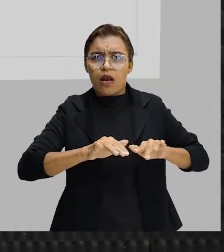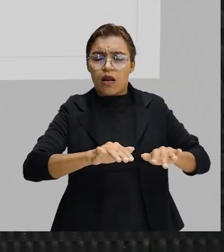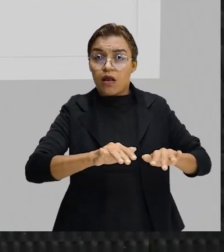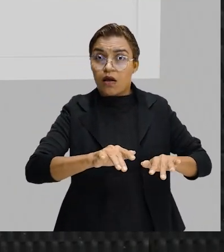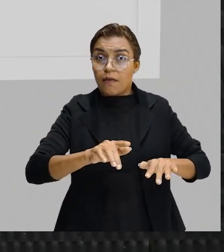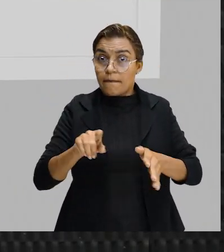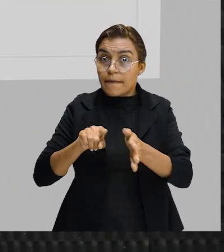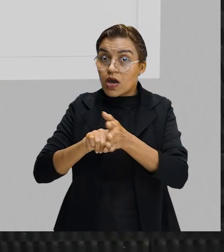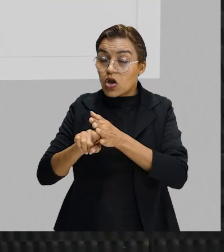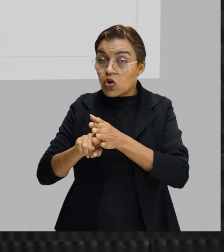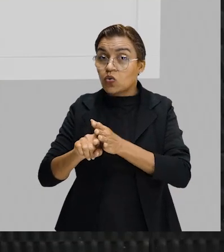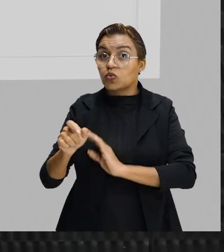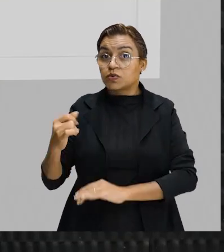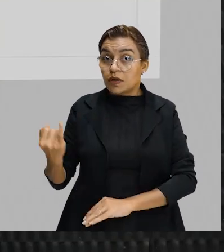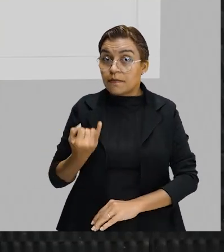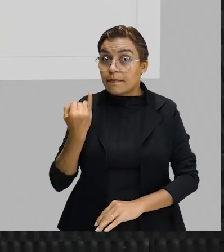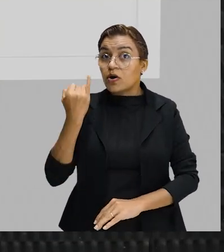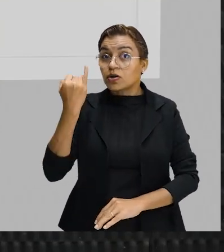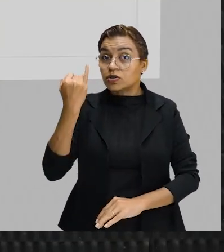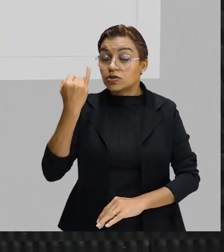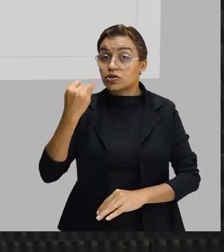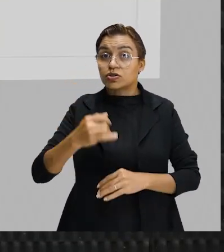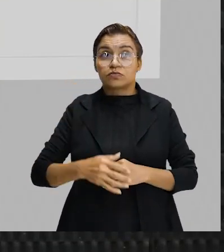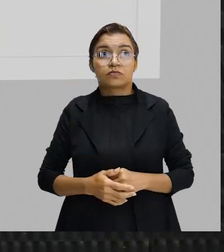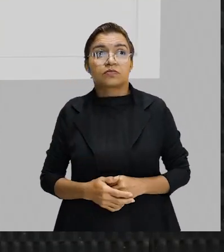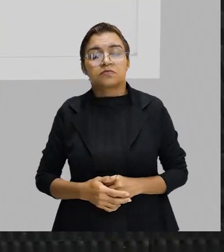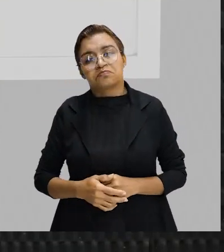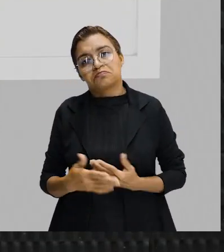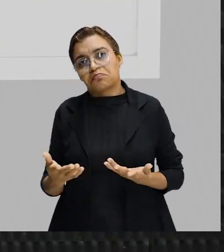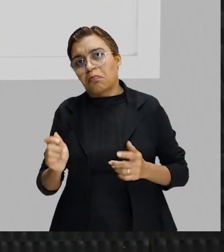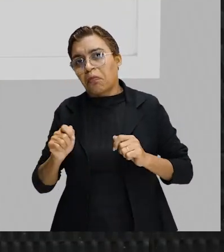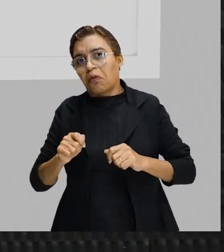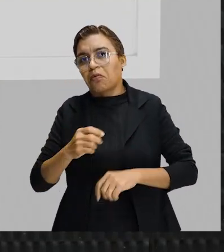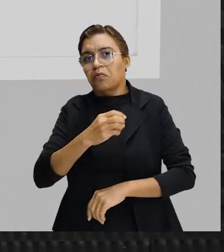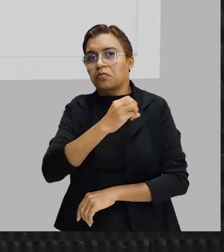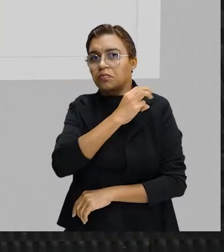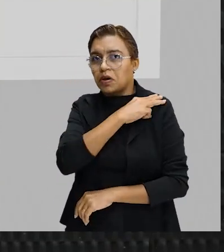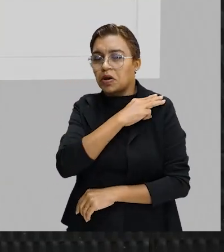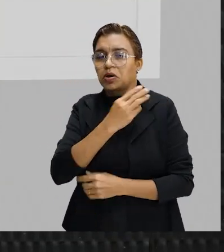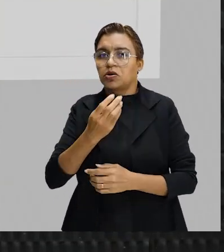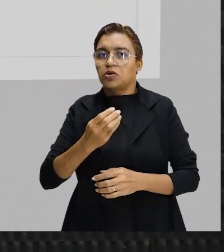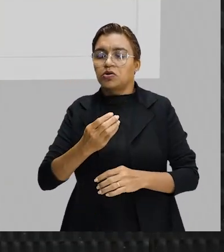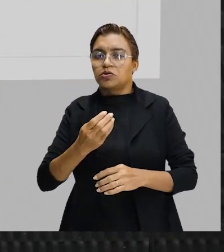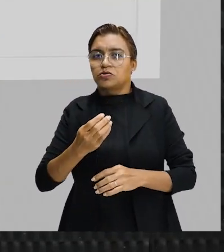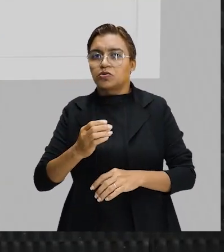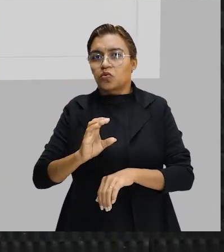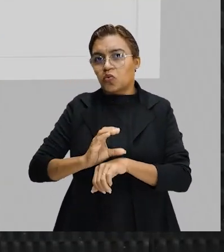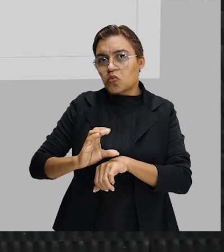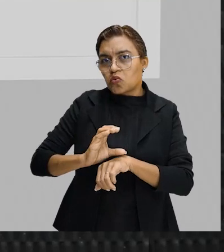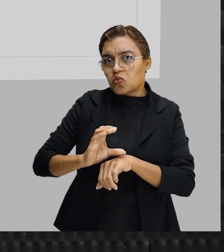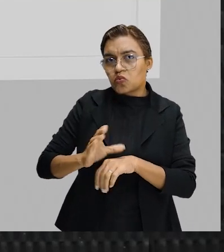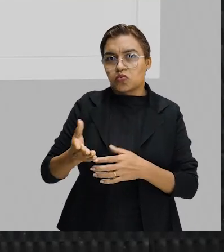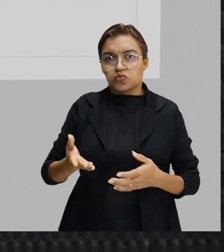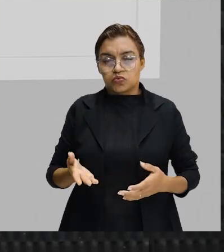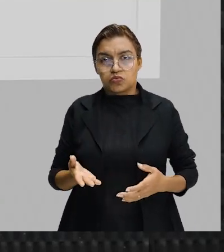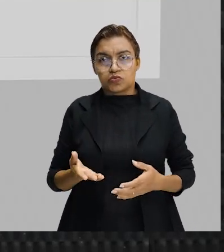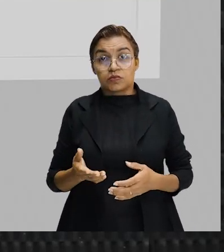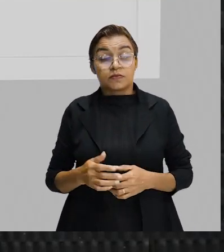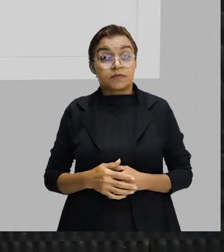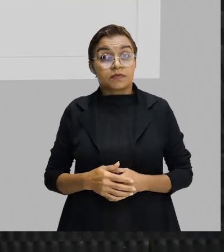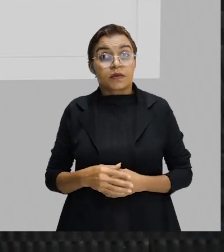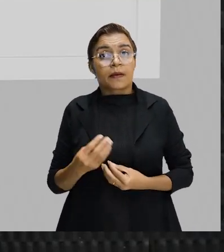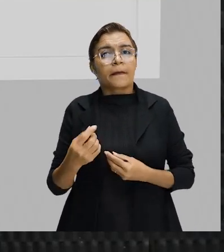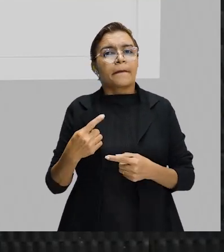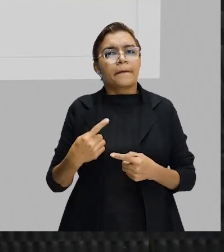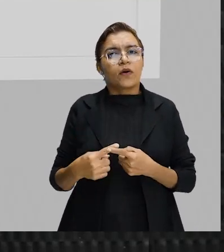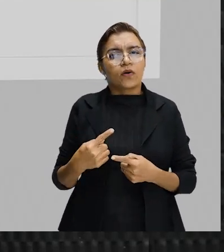pergunta é interessante, muitos alunos fazem. Quer seja no ensino médio, cursinho, universidade, eles perguntam sempre, mas professor, por que que é lá